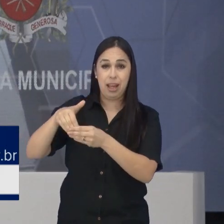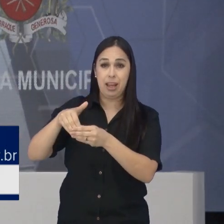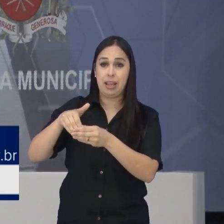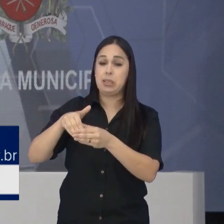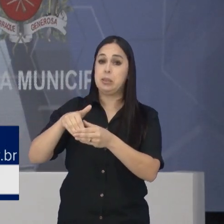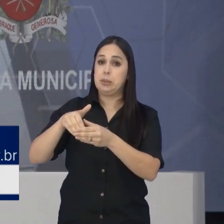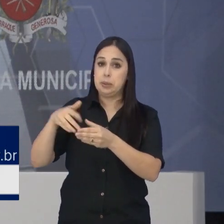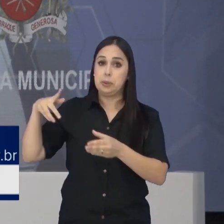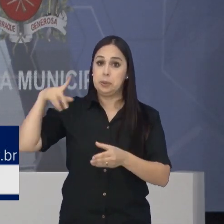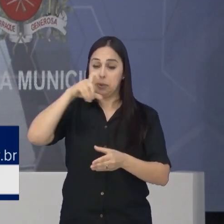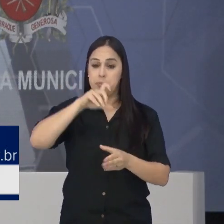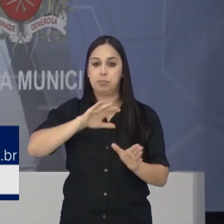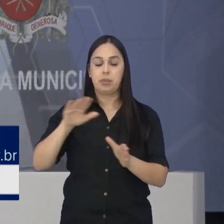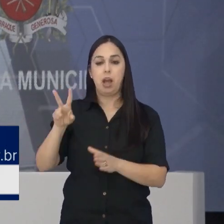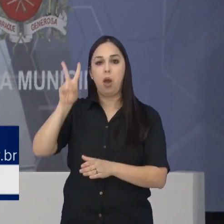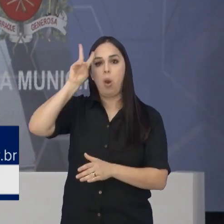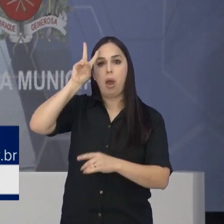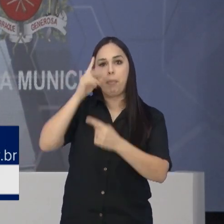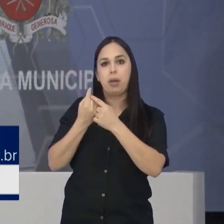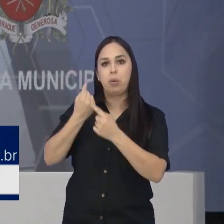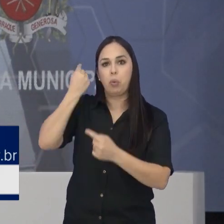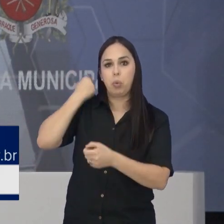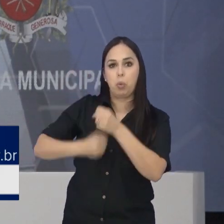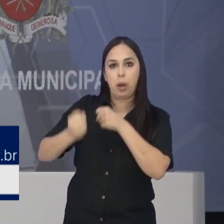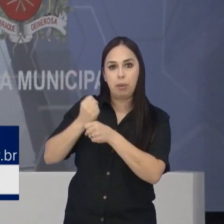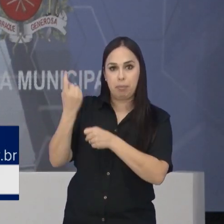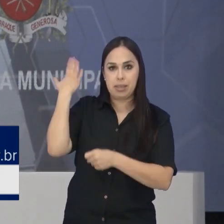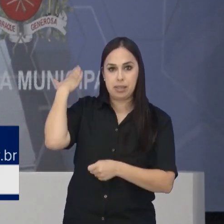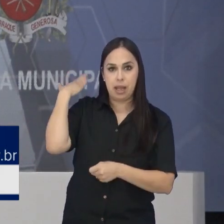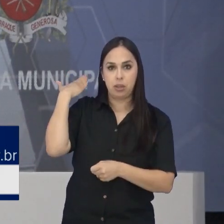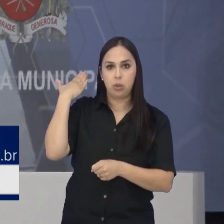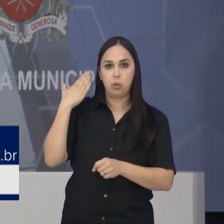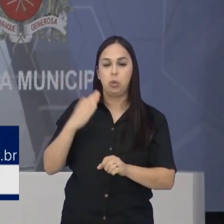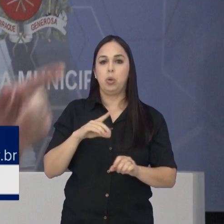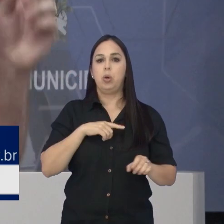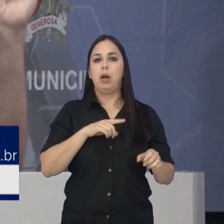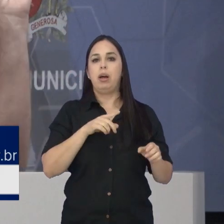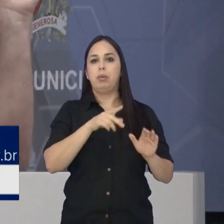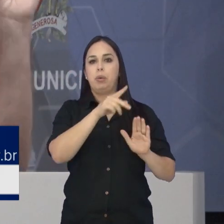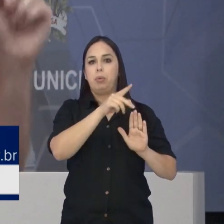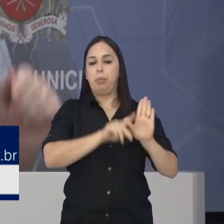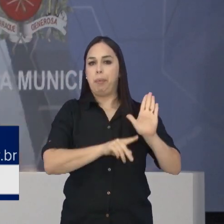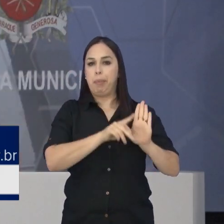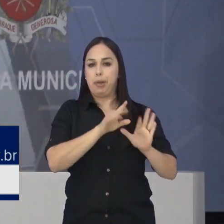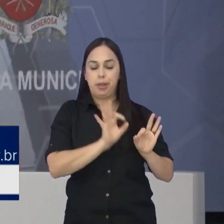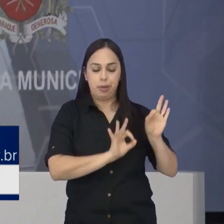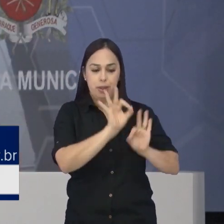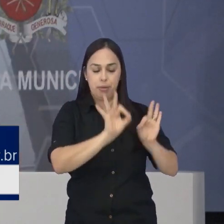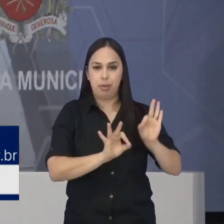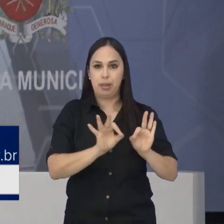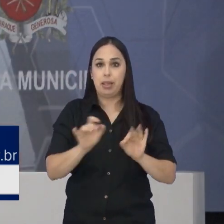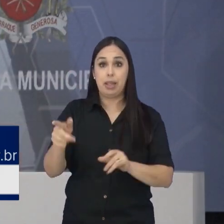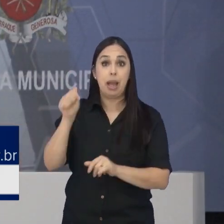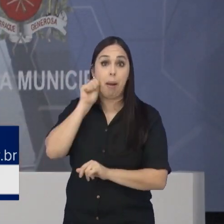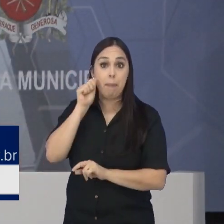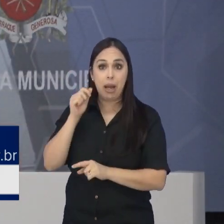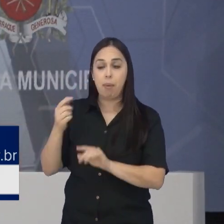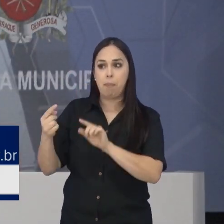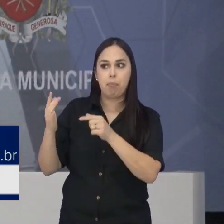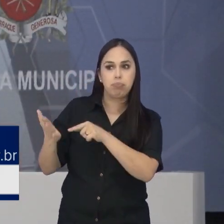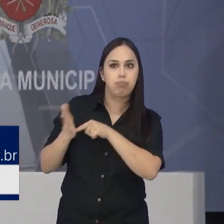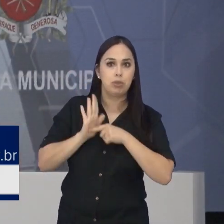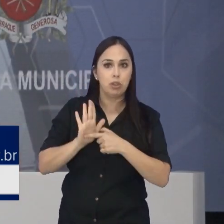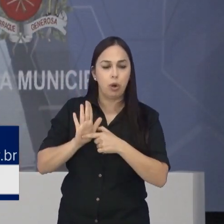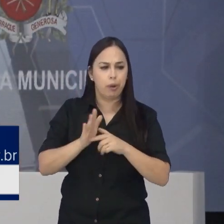passado desceu aquele bendito daquele Código de Obras e que a Amélia veio aqui e pontou um monte de inconsistências